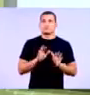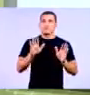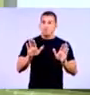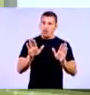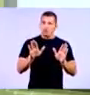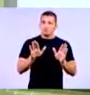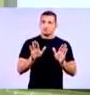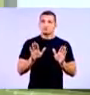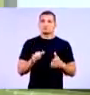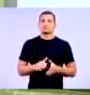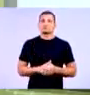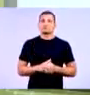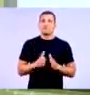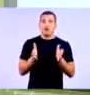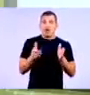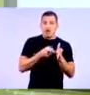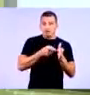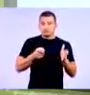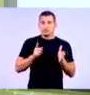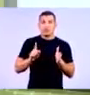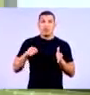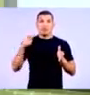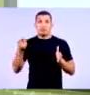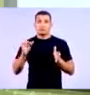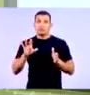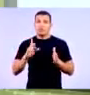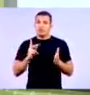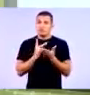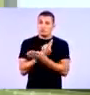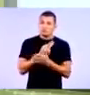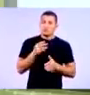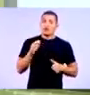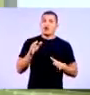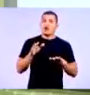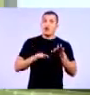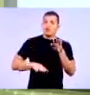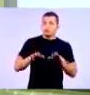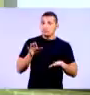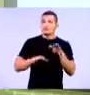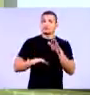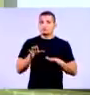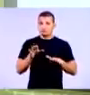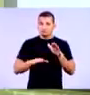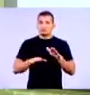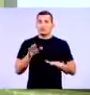só acontece em alguns casos muito especiais, muito específicos, devido a um problema